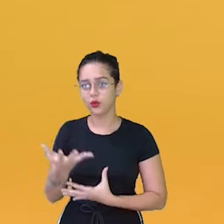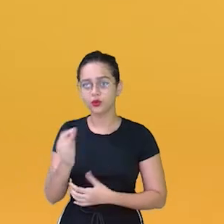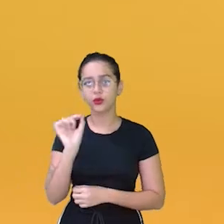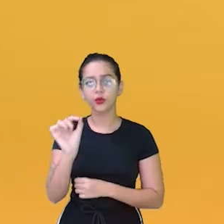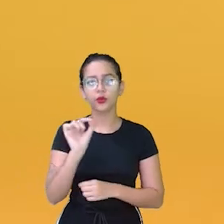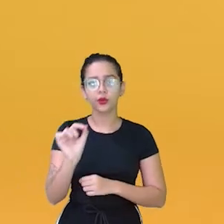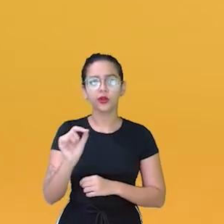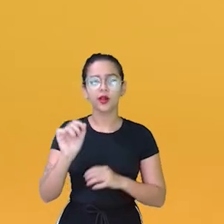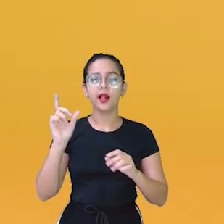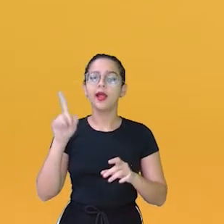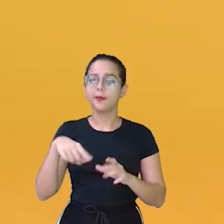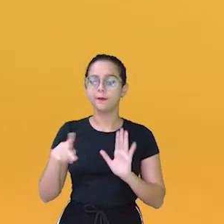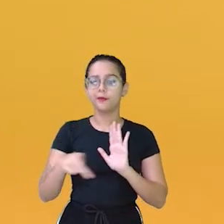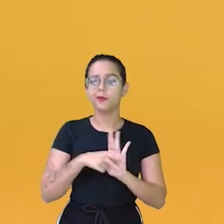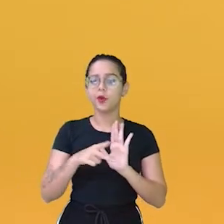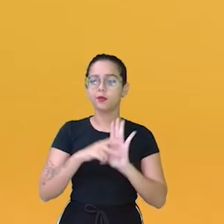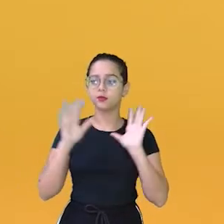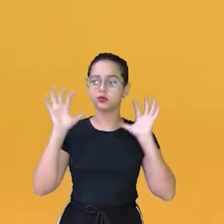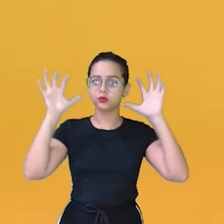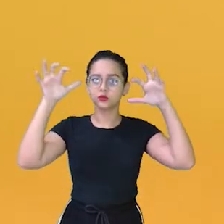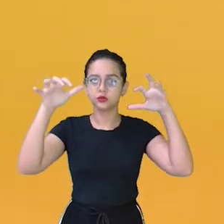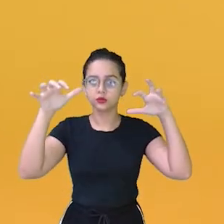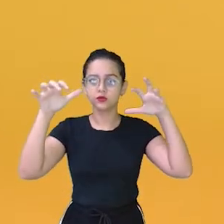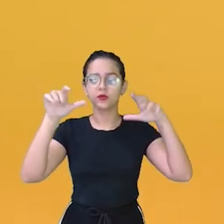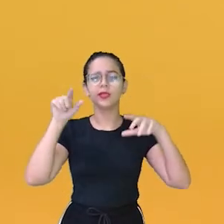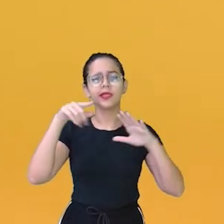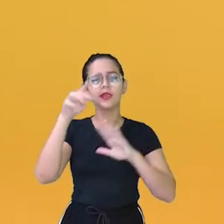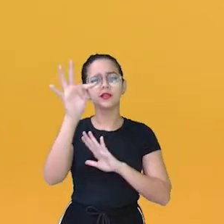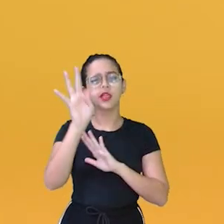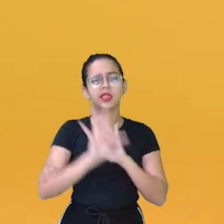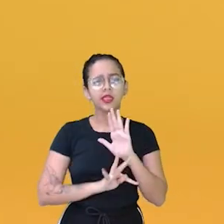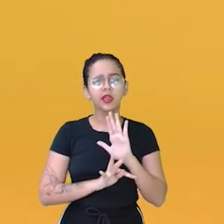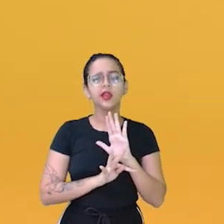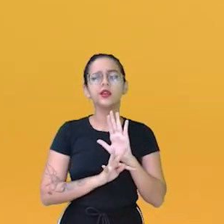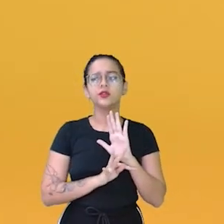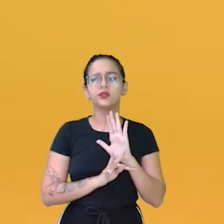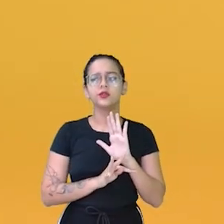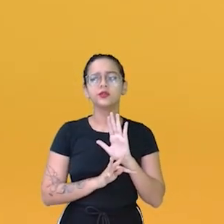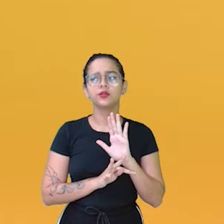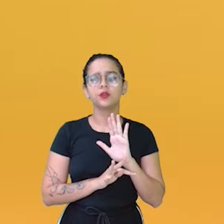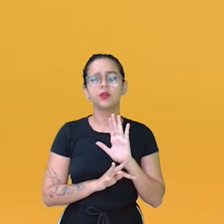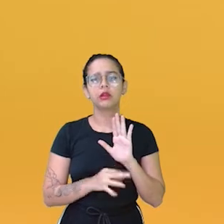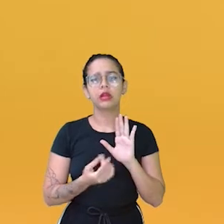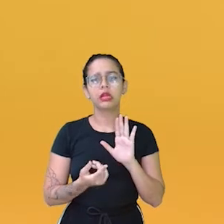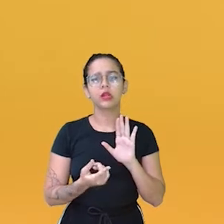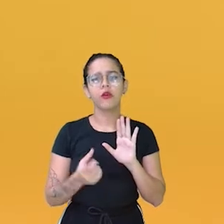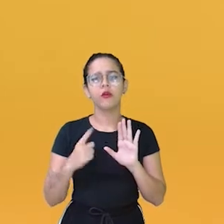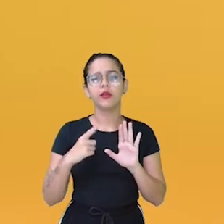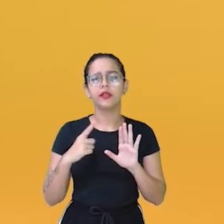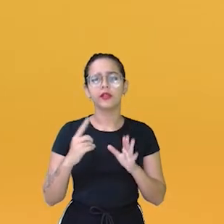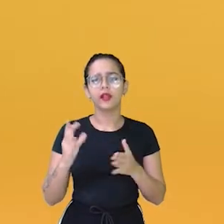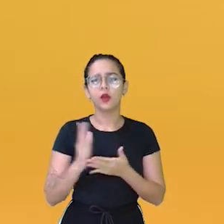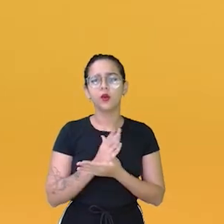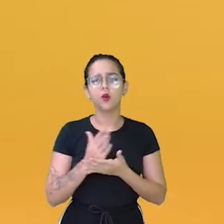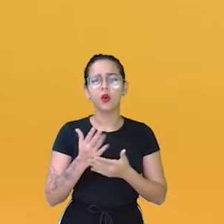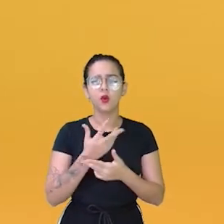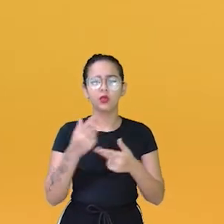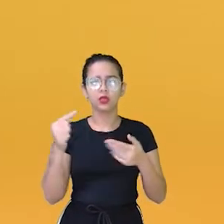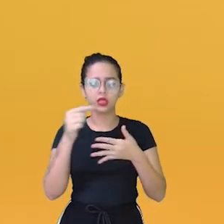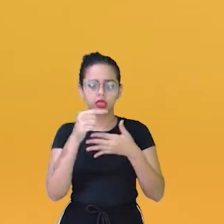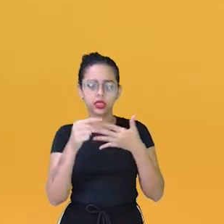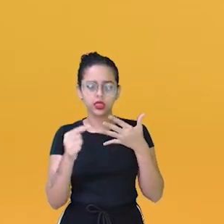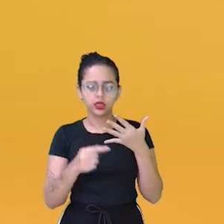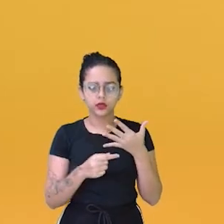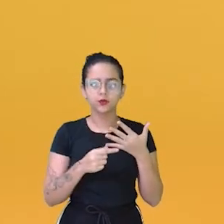de assombração, não é? E podemos dizer que esse texto, por ter esses elementos, essa